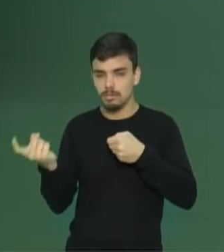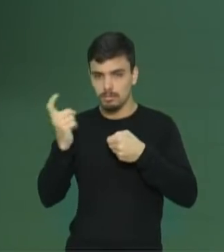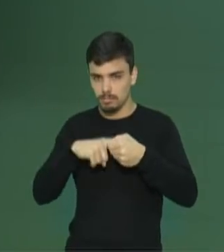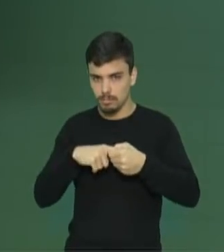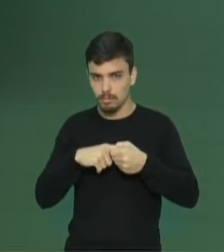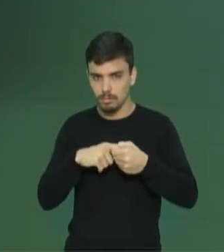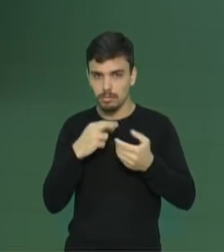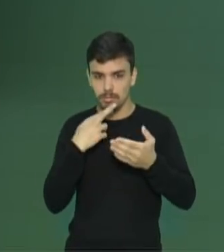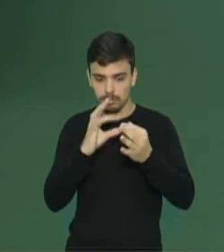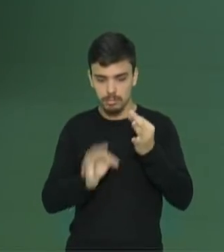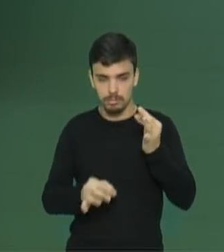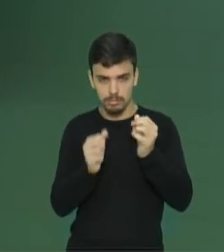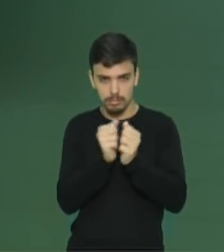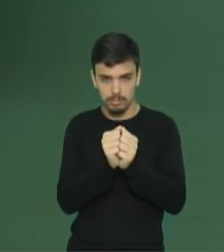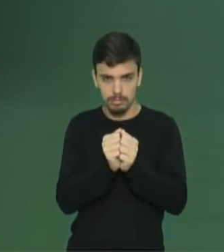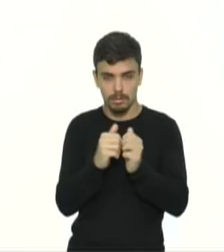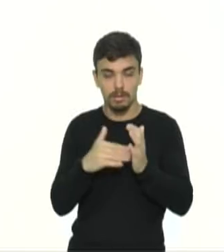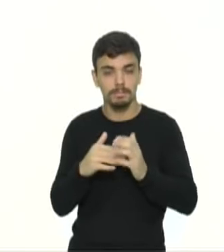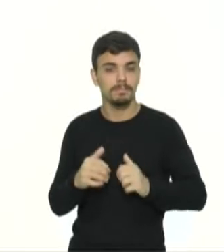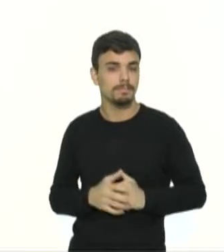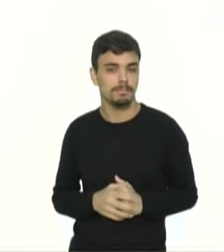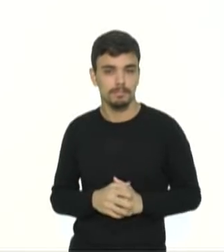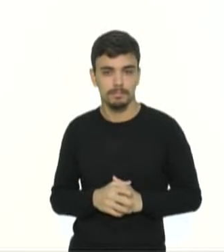eu retorno com a correção. Até breve.